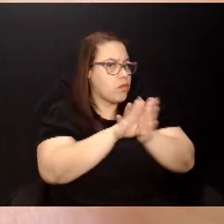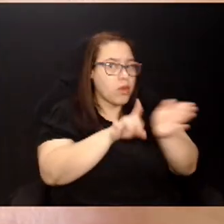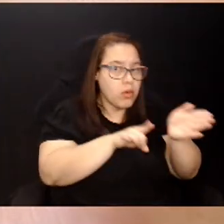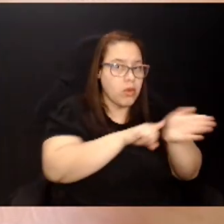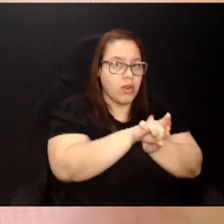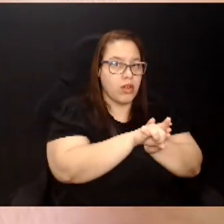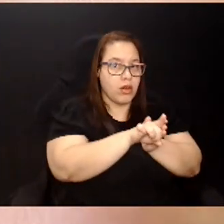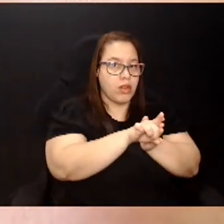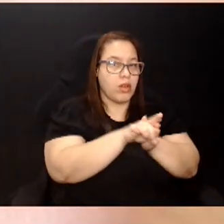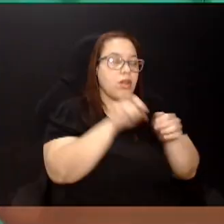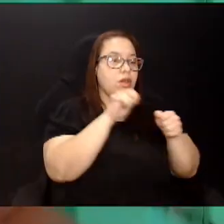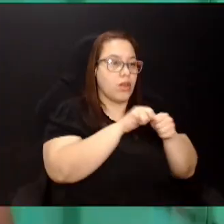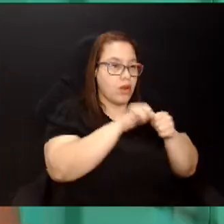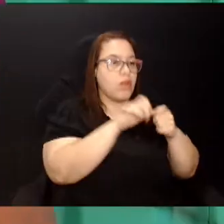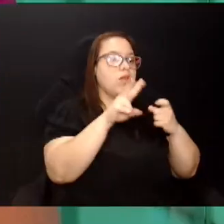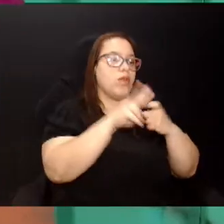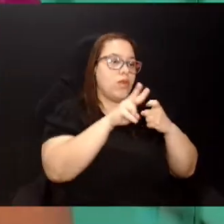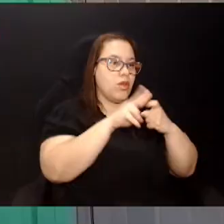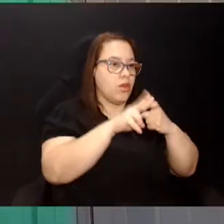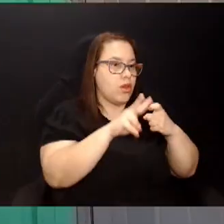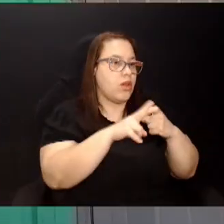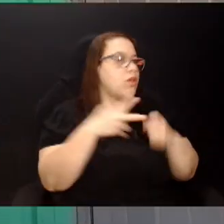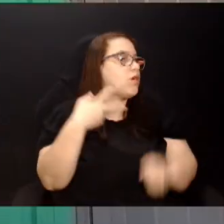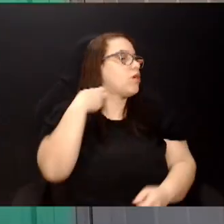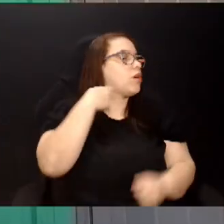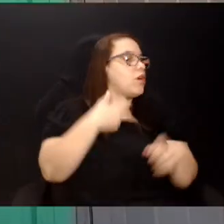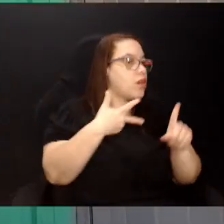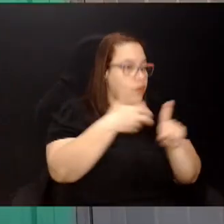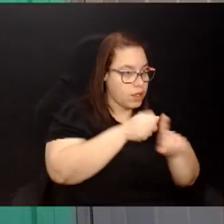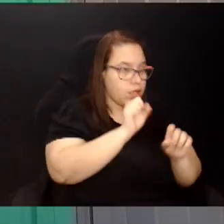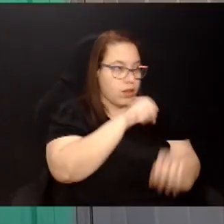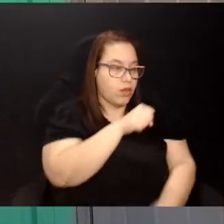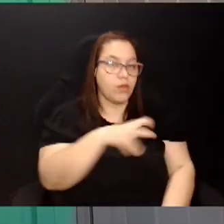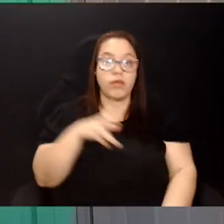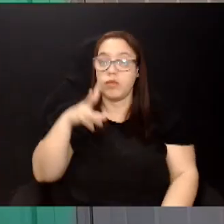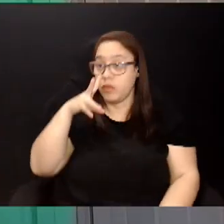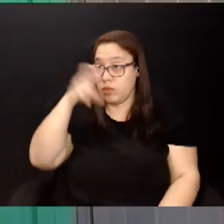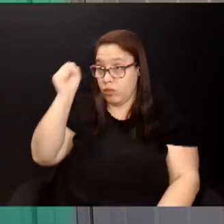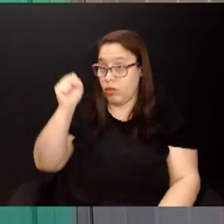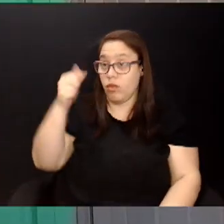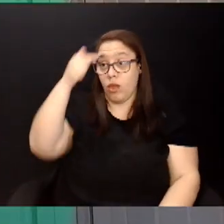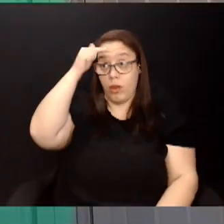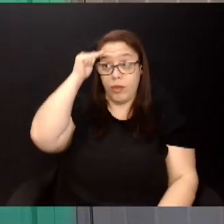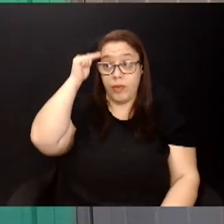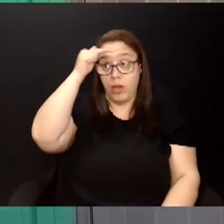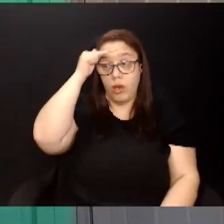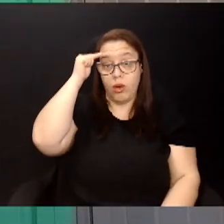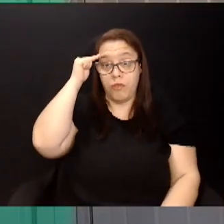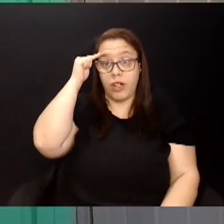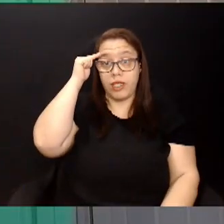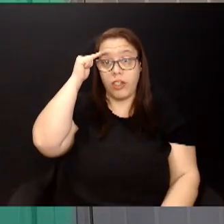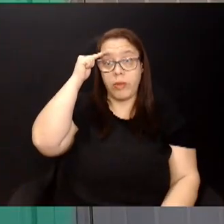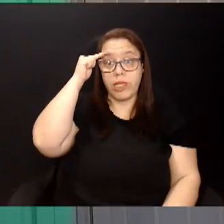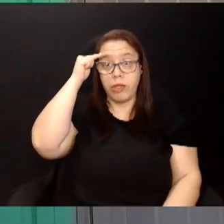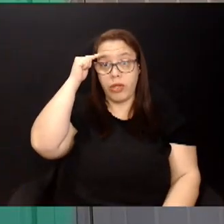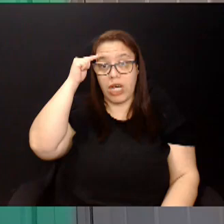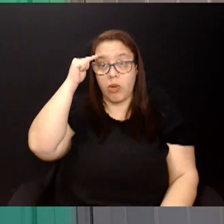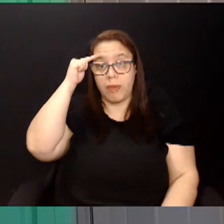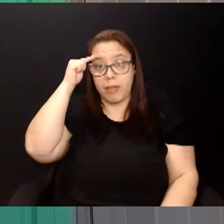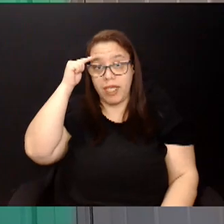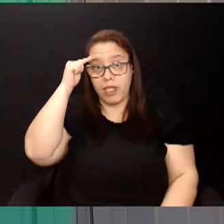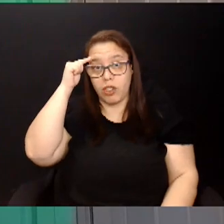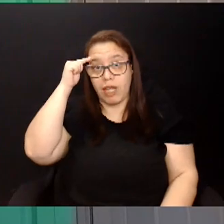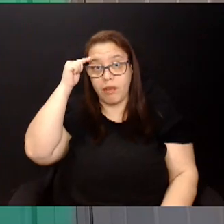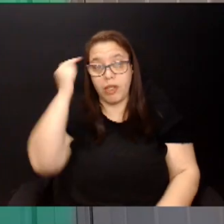fez a consulta, a microchipagem e a vacinação. Reforçando então, Gabriel, as consultas aqui no consultório veterinário móvel